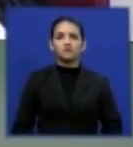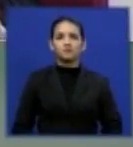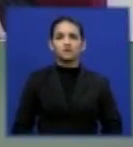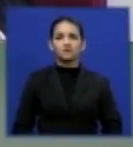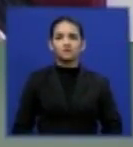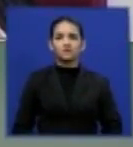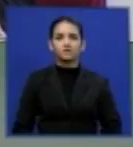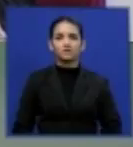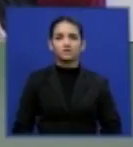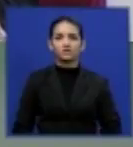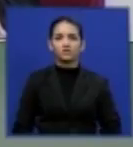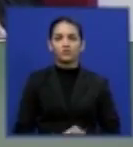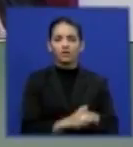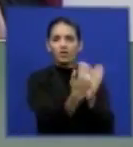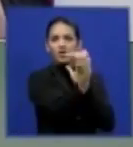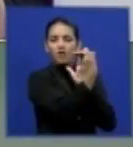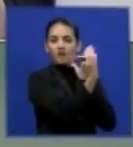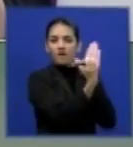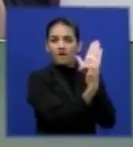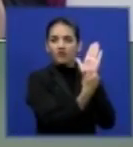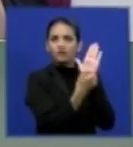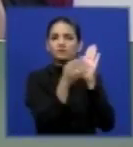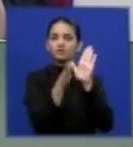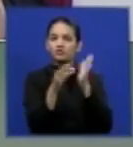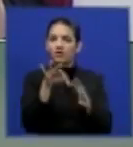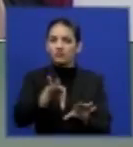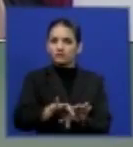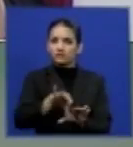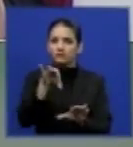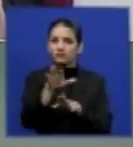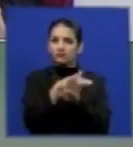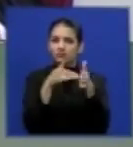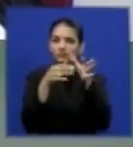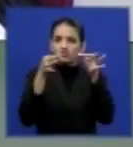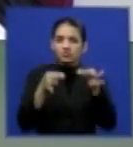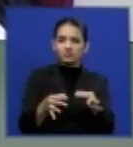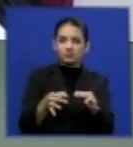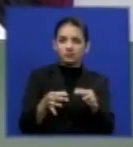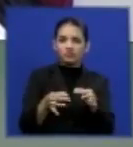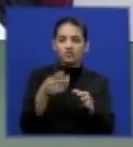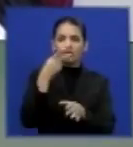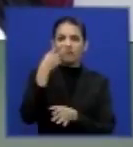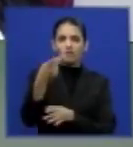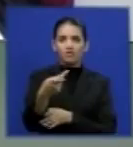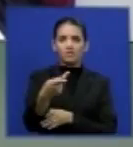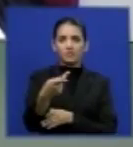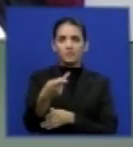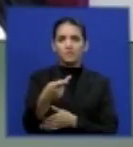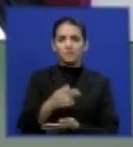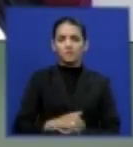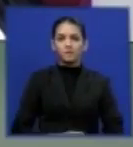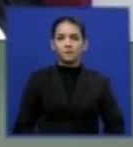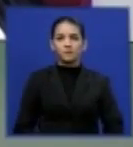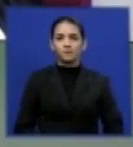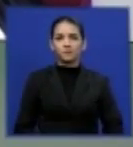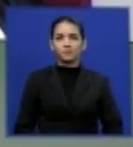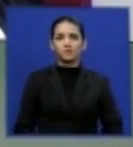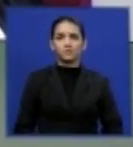A ordem está sorteada. Esta falarão, portanto,